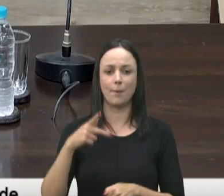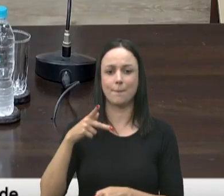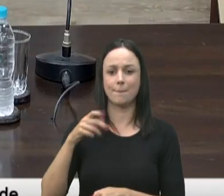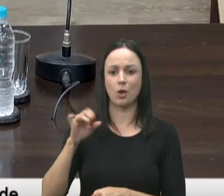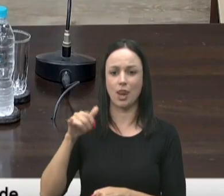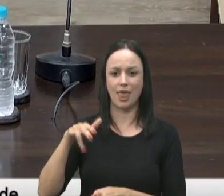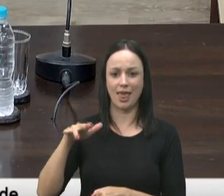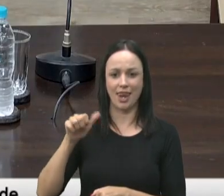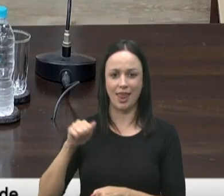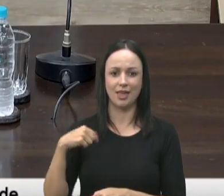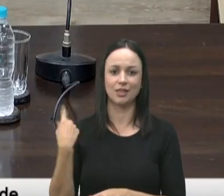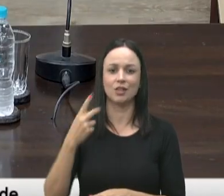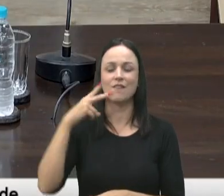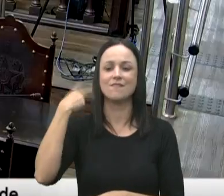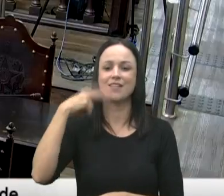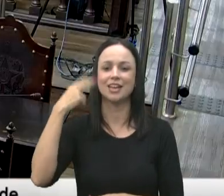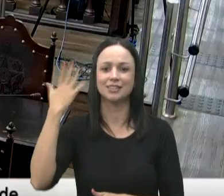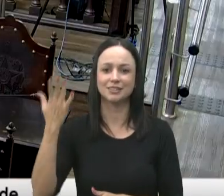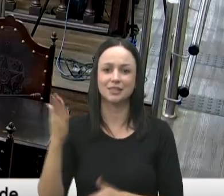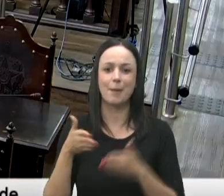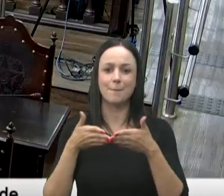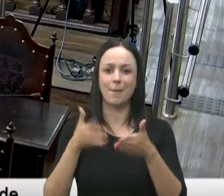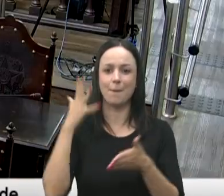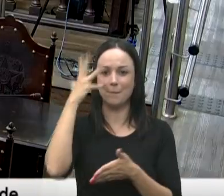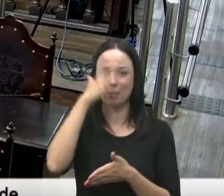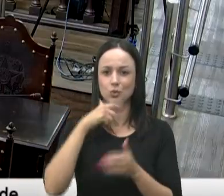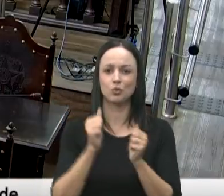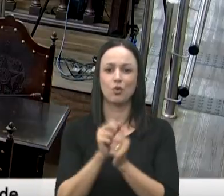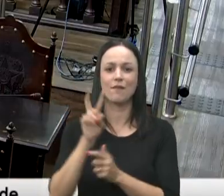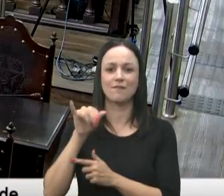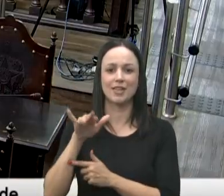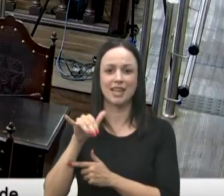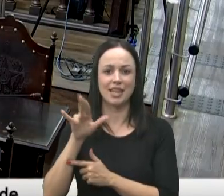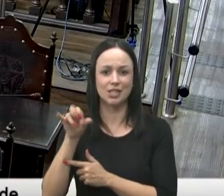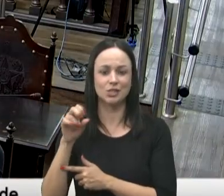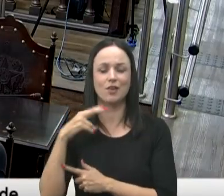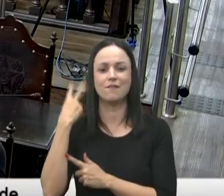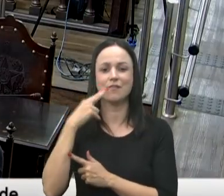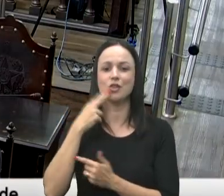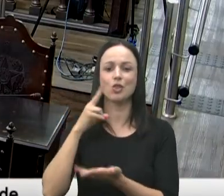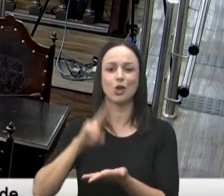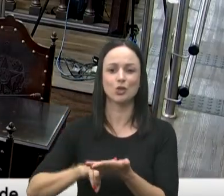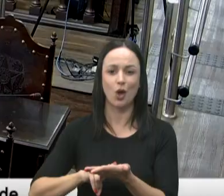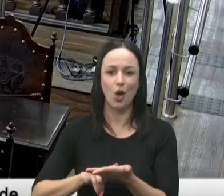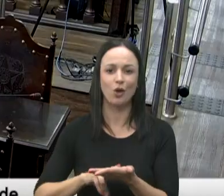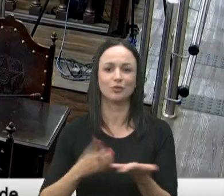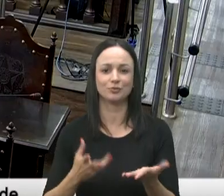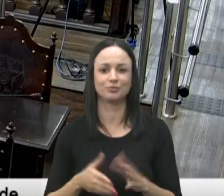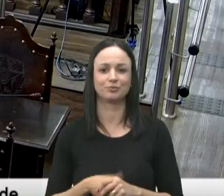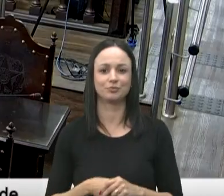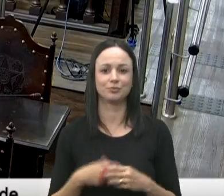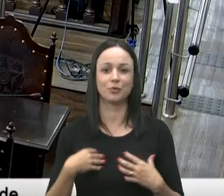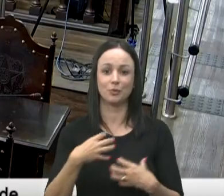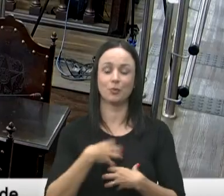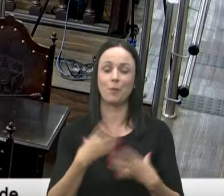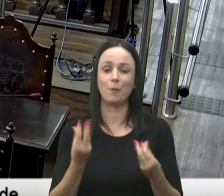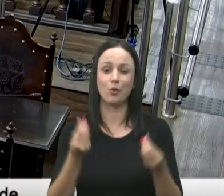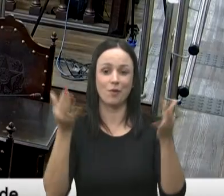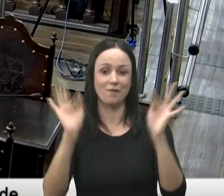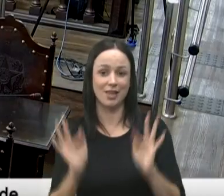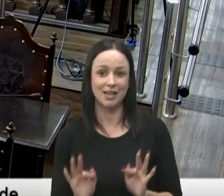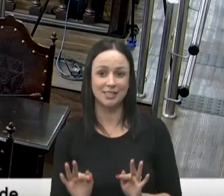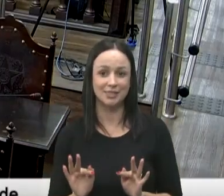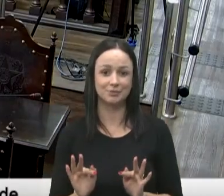Quirino, nossa vereadora de Barra Bonita, com o Vinícius, nosso vereador de Dois Córregos, então fico muito feliz de ver